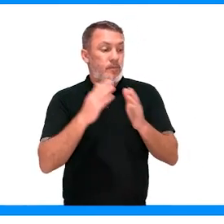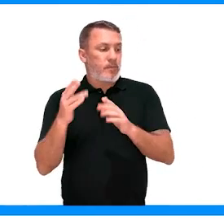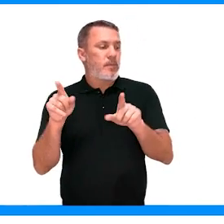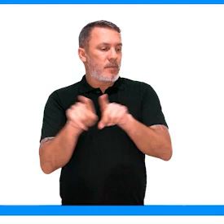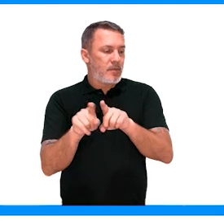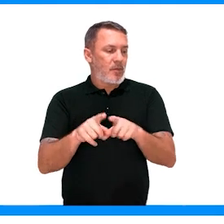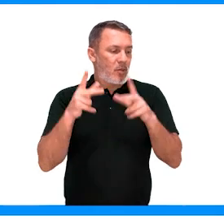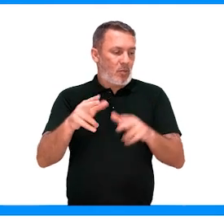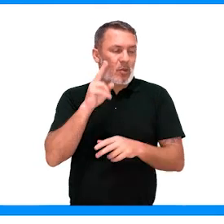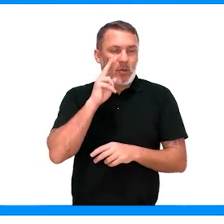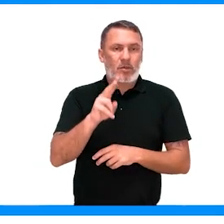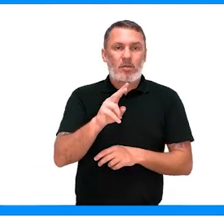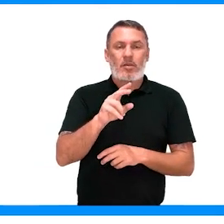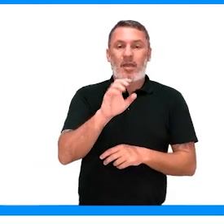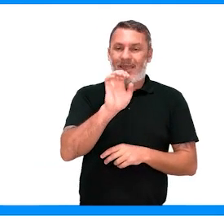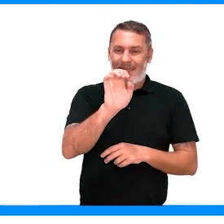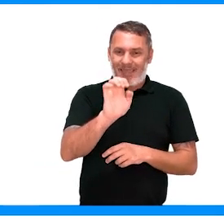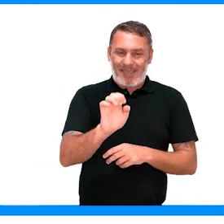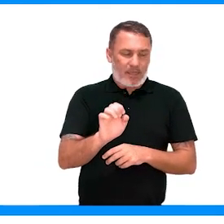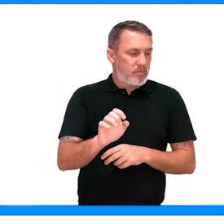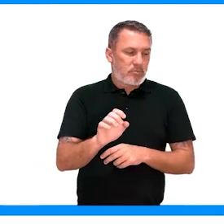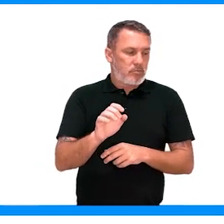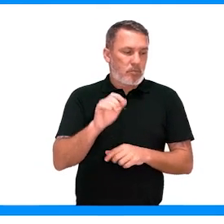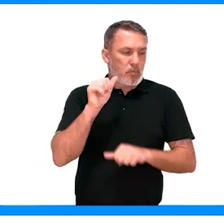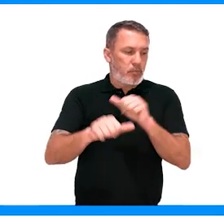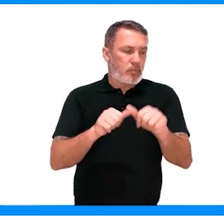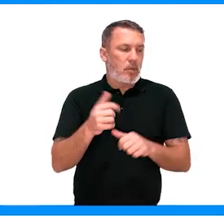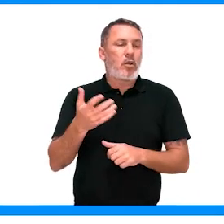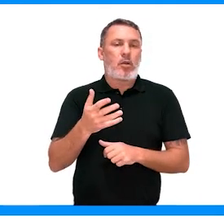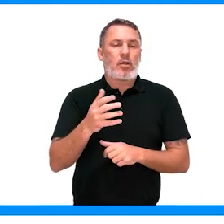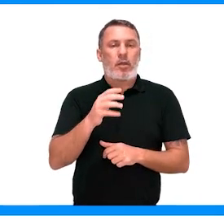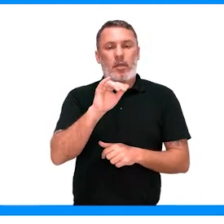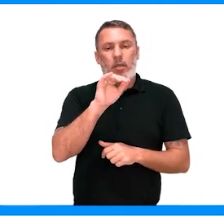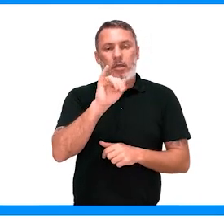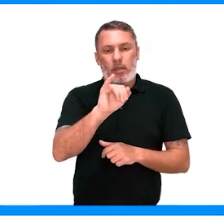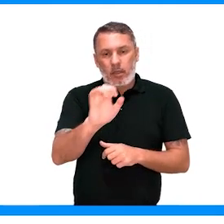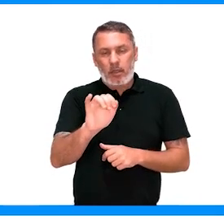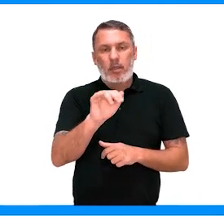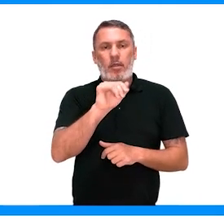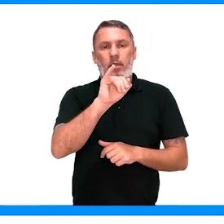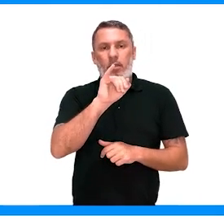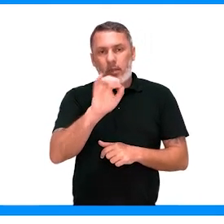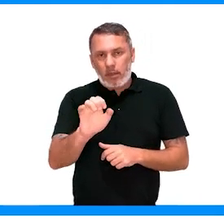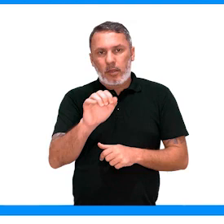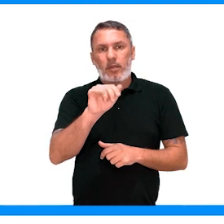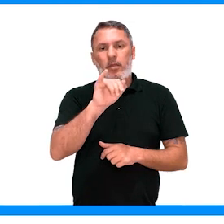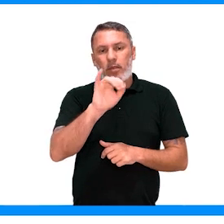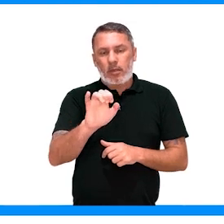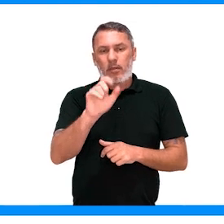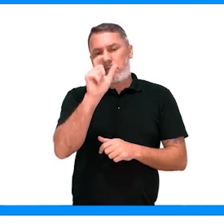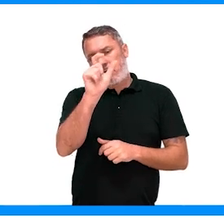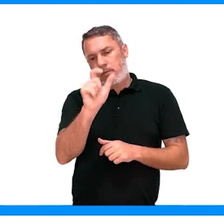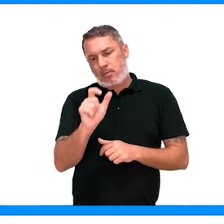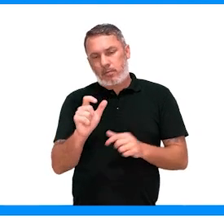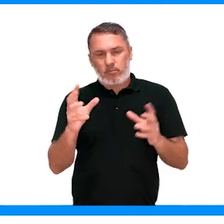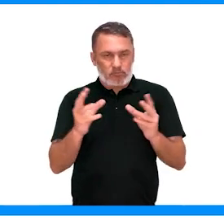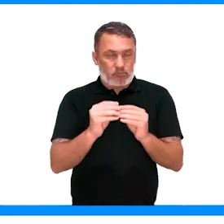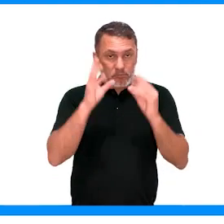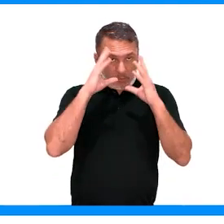Igualzinho. Eu prefiero, tu prefieres, ele prefiere. Nosotros preferimos, vosotros preferís, ellos